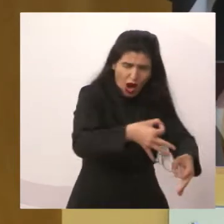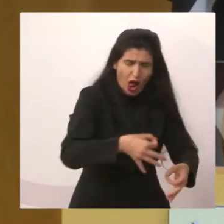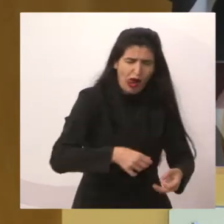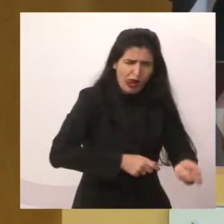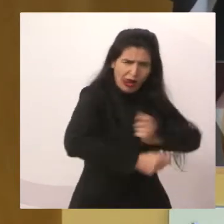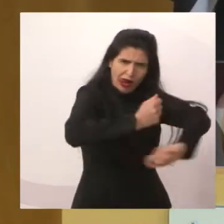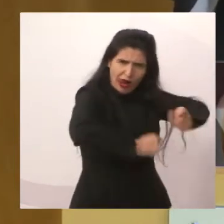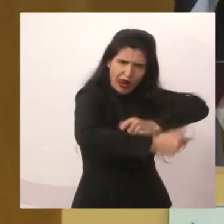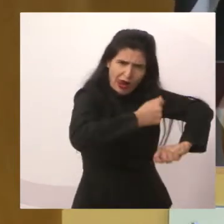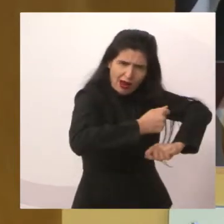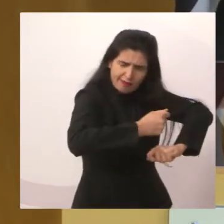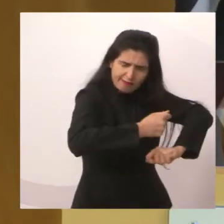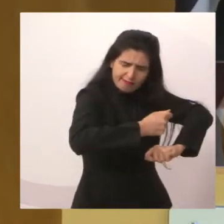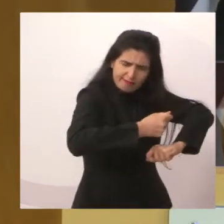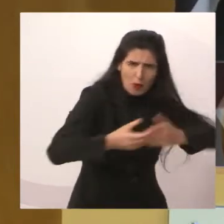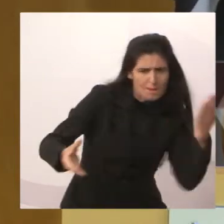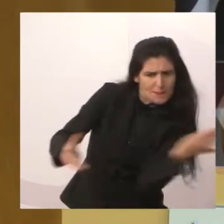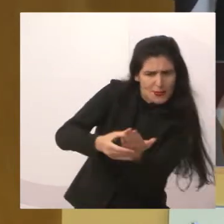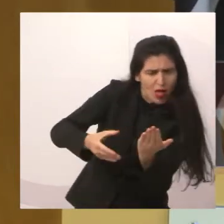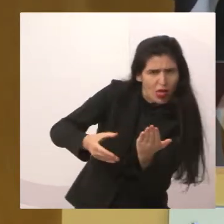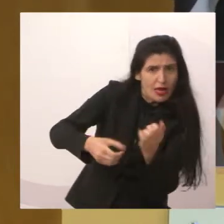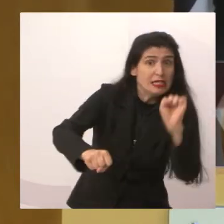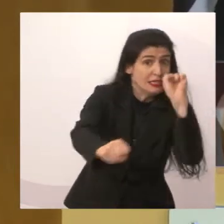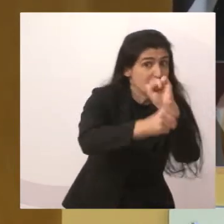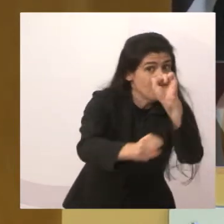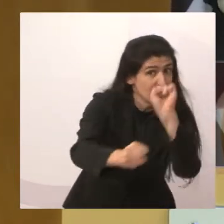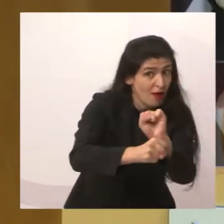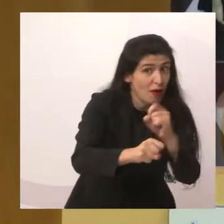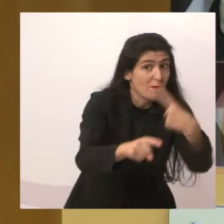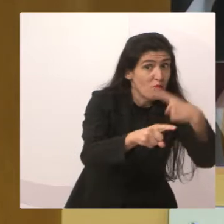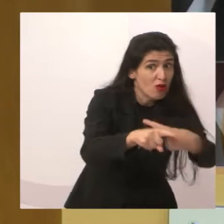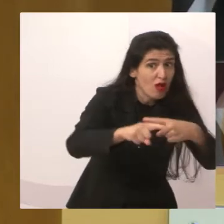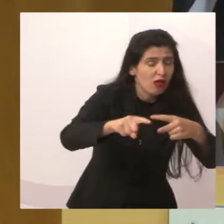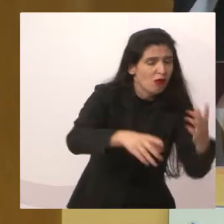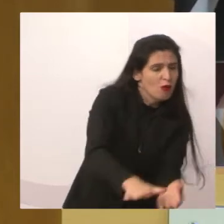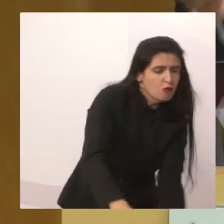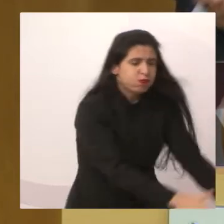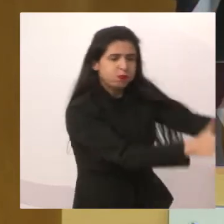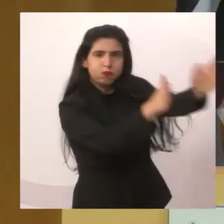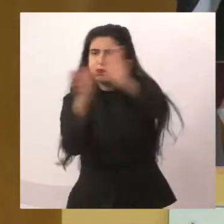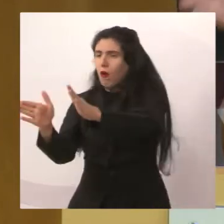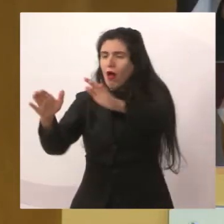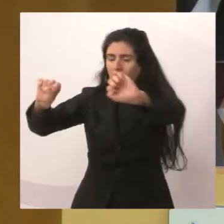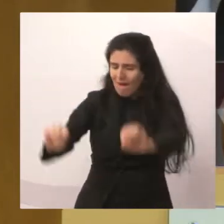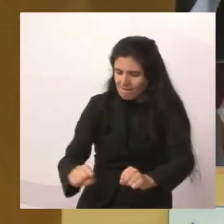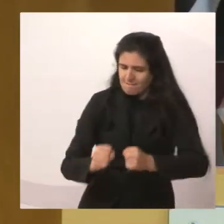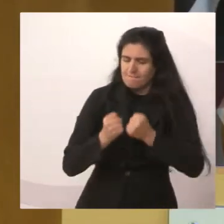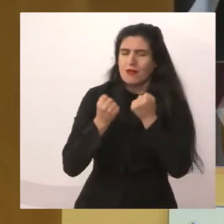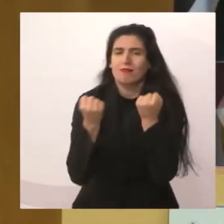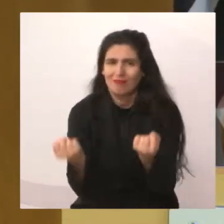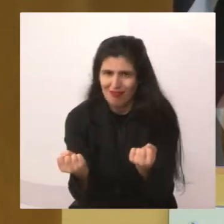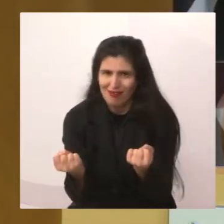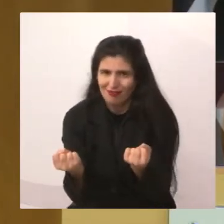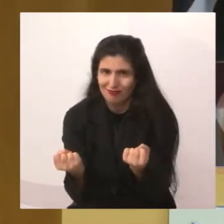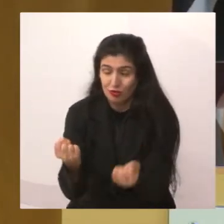têm um tempo para que a defesa vá lá e verifique se de fato aquilo aconteceu ou